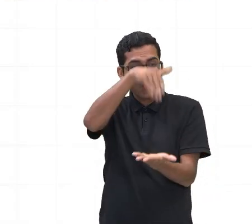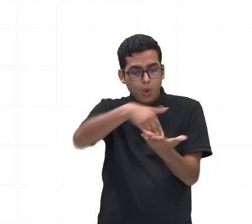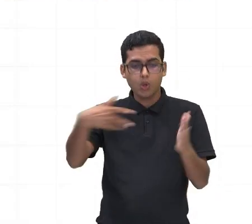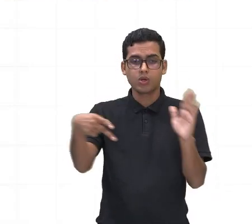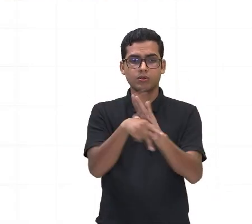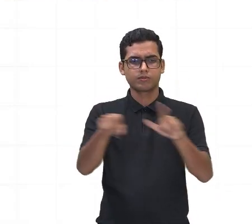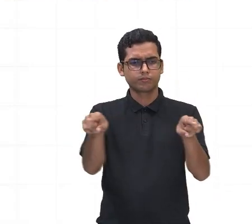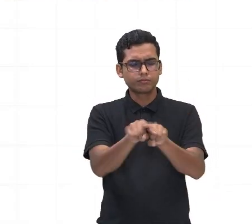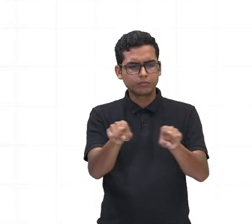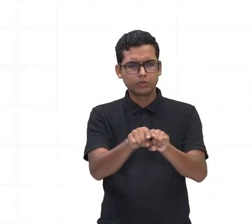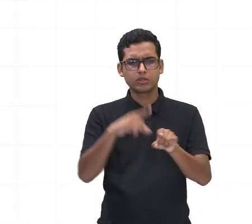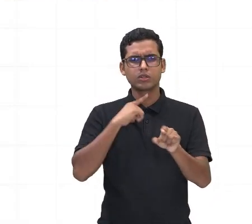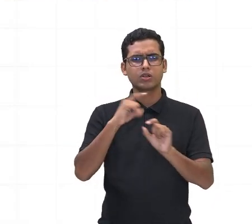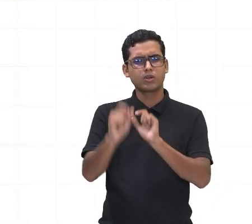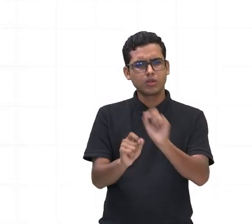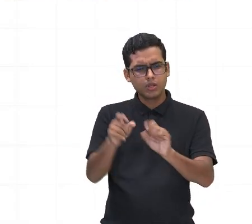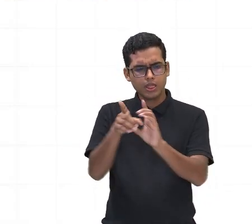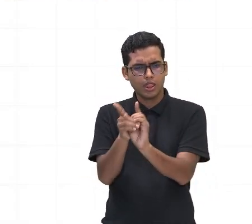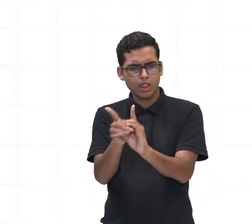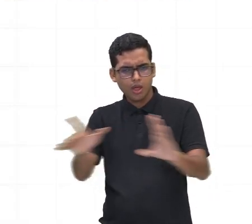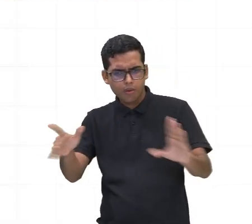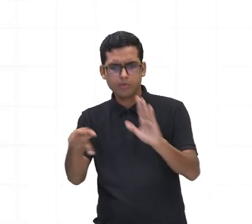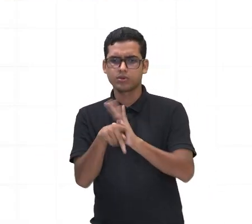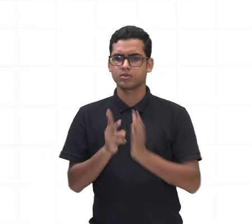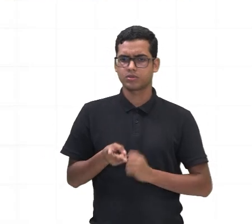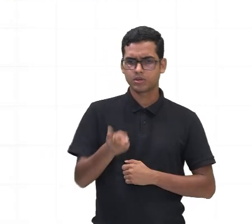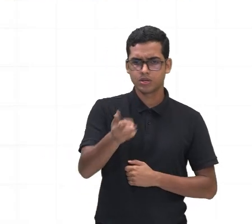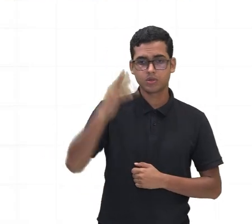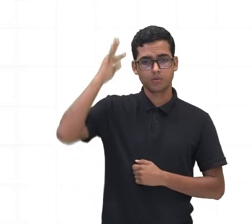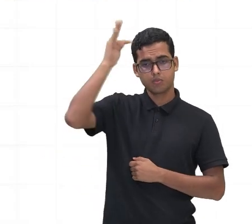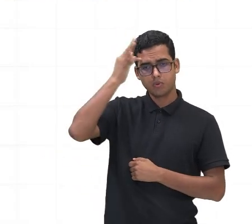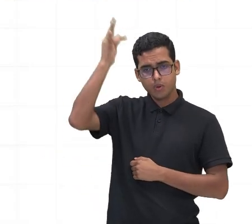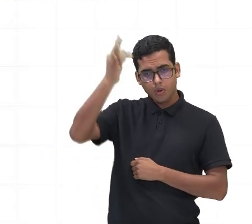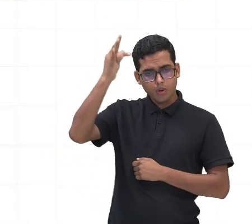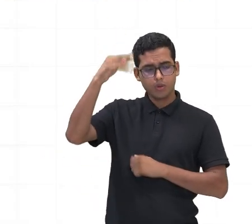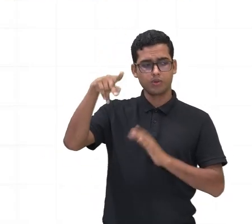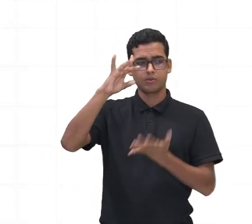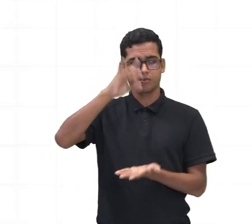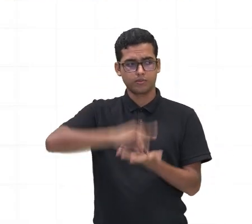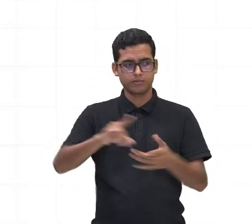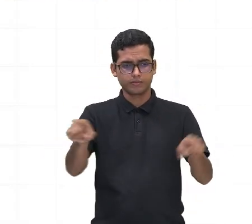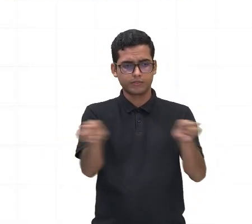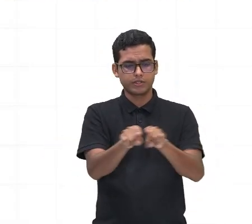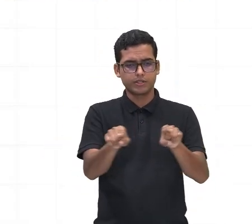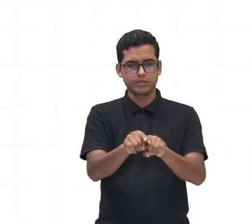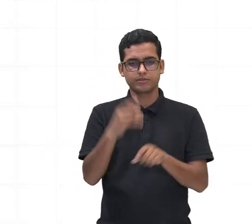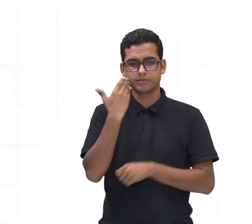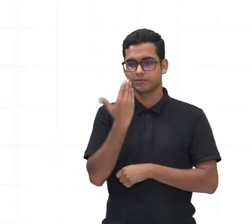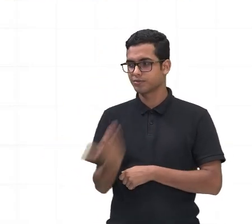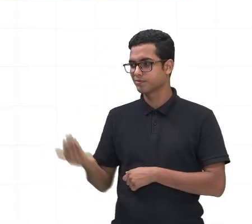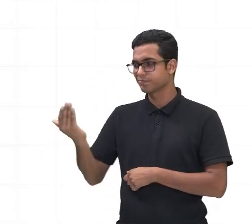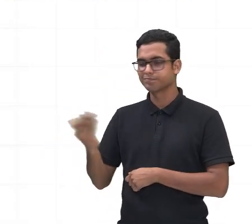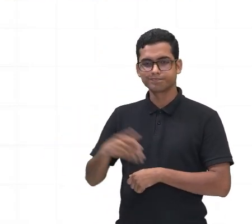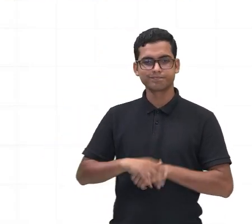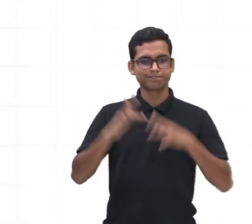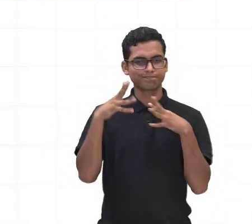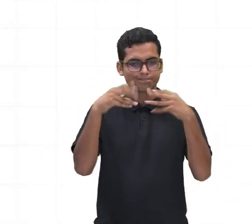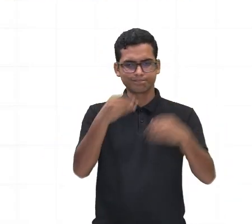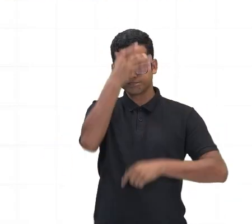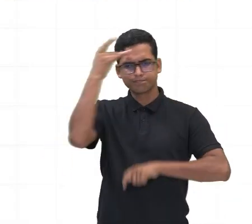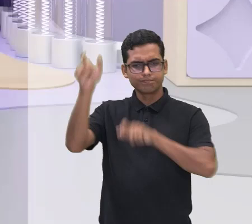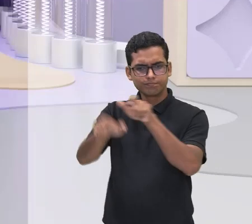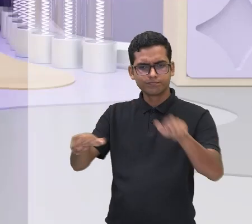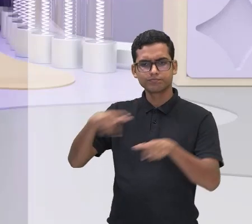democracia. Nada de impor a sua teologia, a sua doutrina, os seus valores sobre todos os brasileiros. Não é